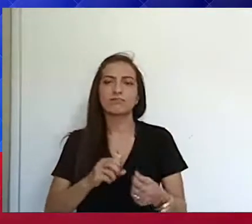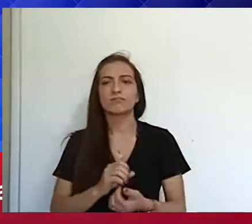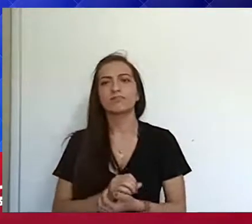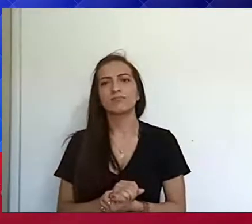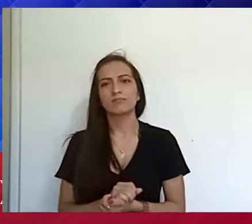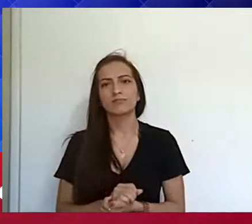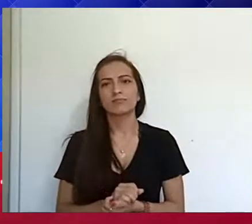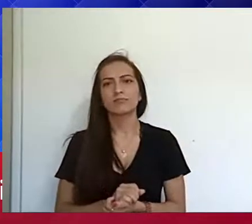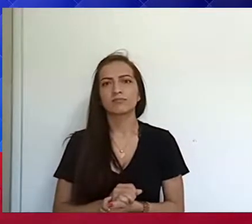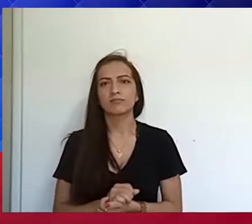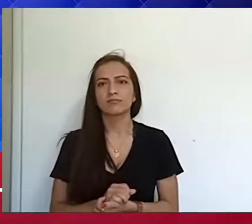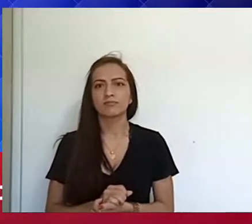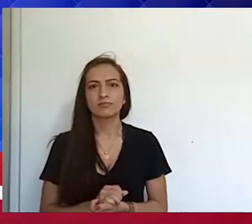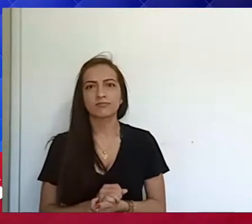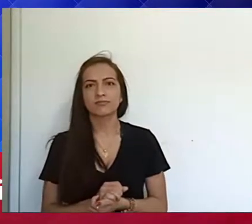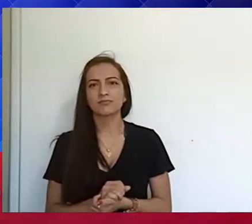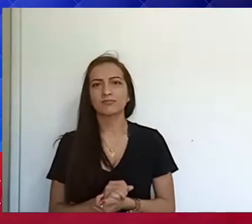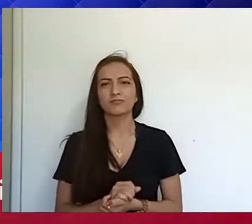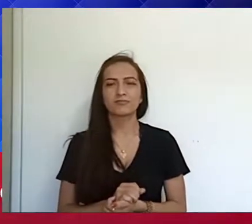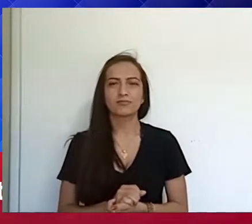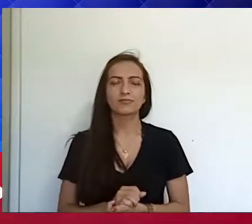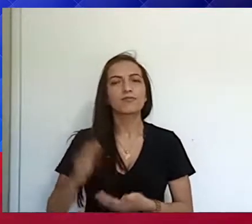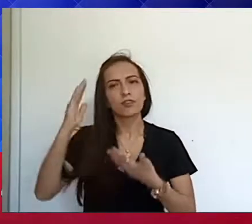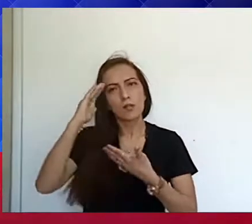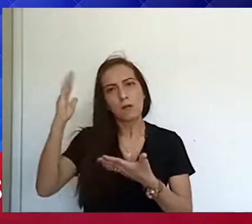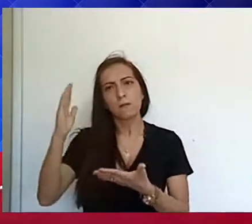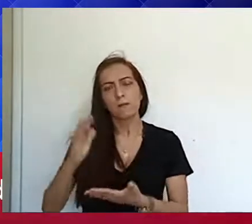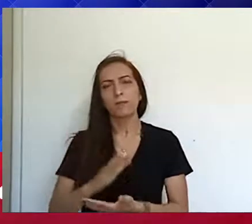Certo, professor, muito obrigada. Professor Tião, está escutando a gente?